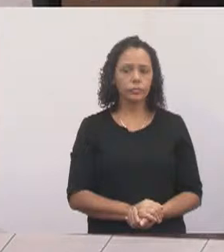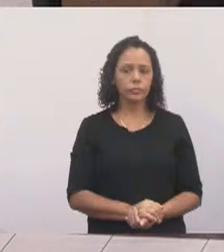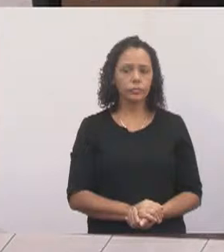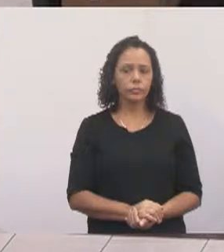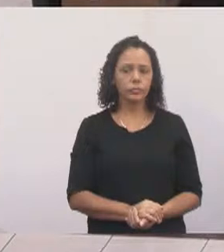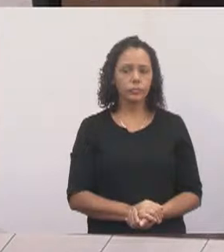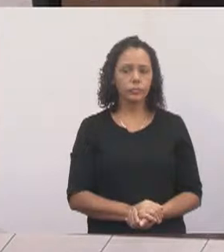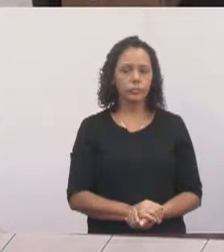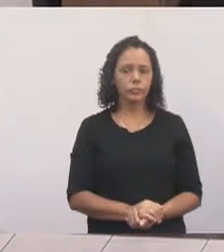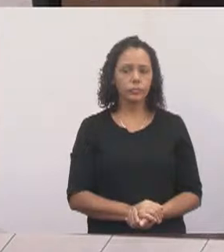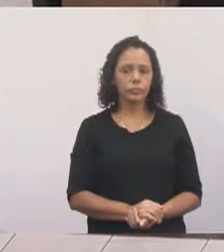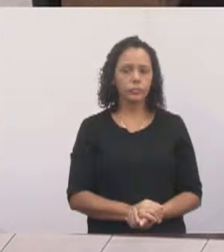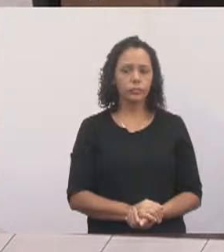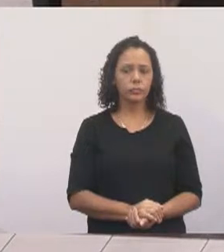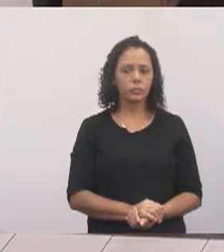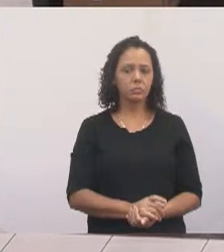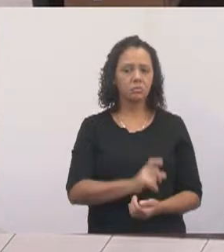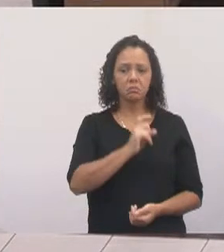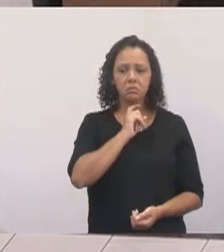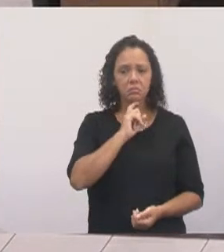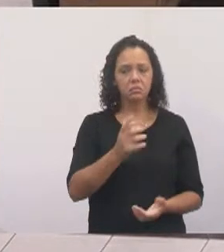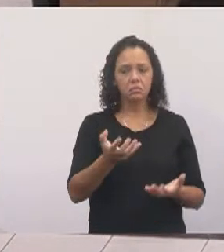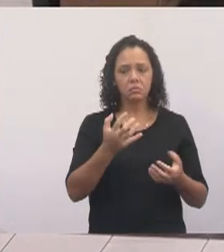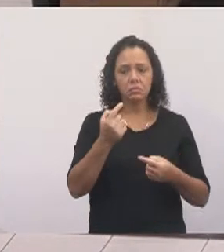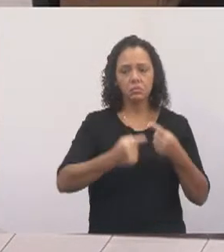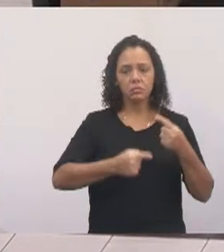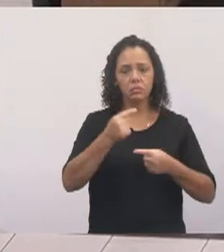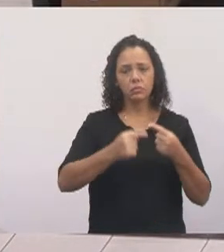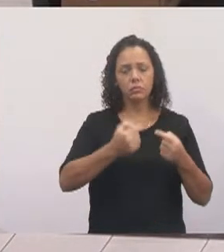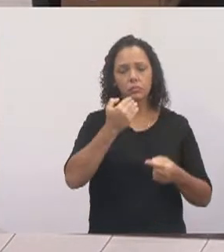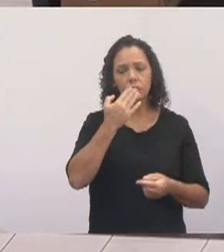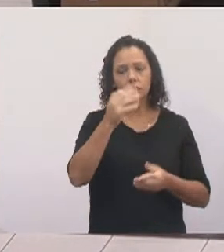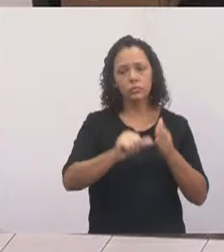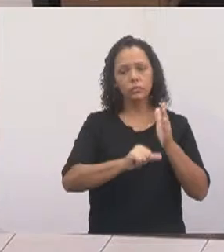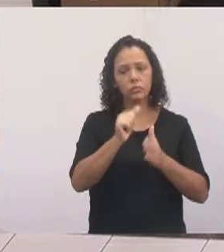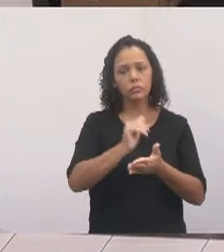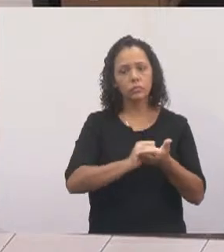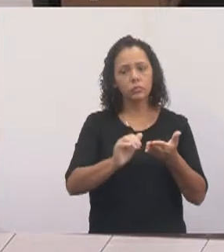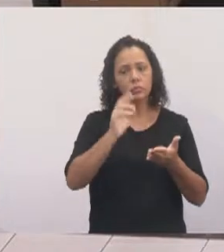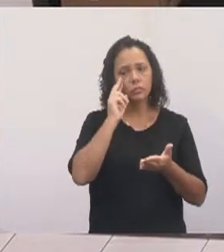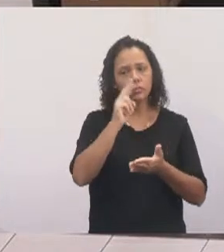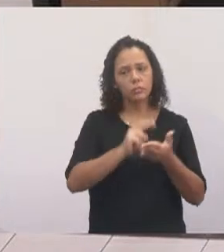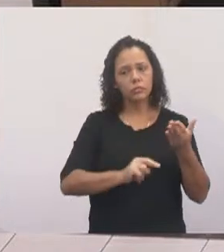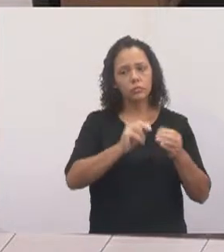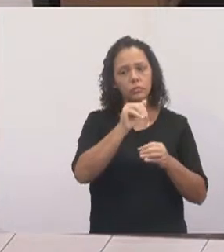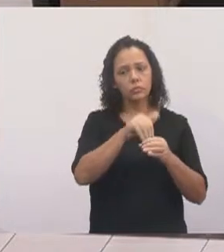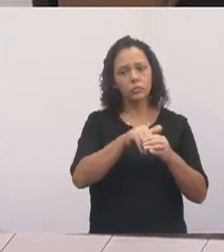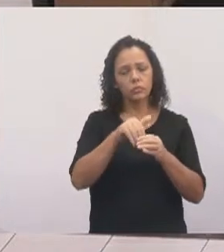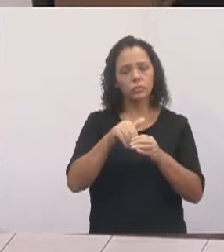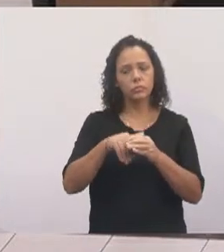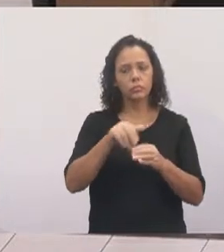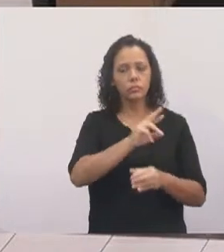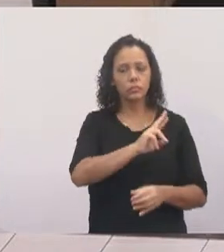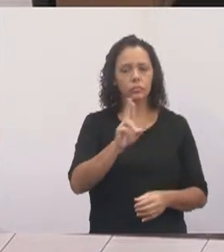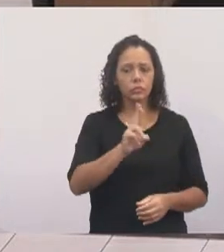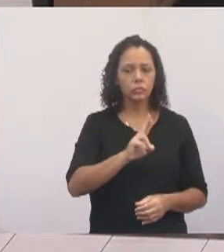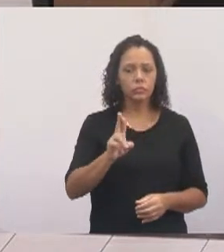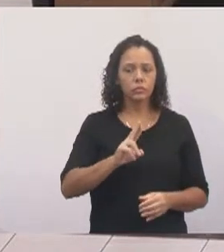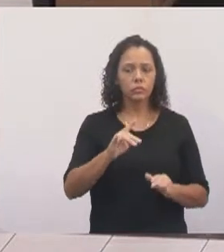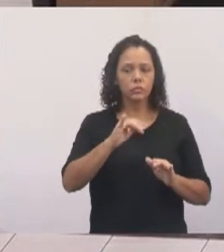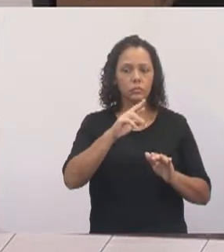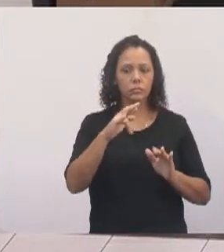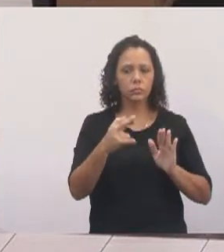Não havendo mais nenhum vereador desejando discutir o veto, solicita a primeira secretária que proceda à votação nominal do veto na